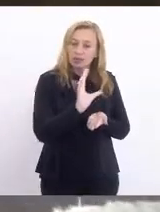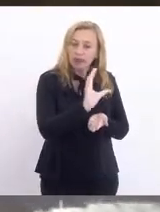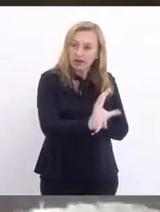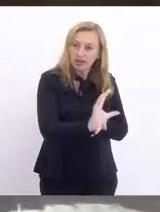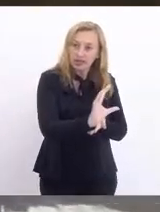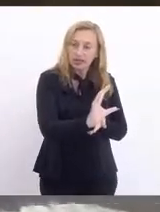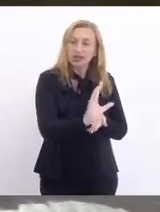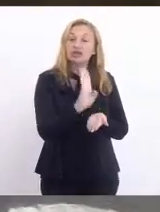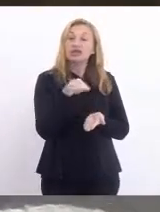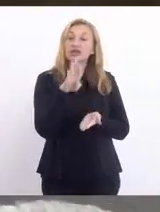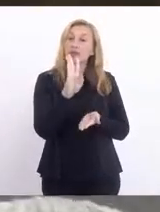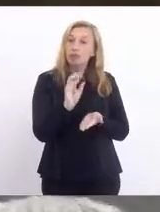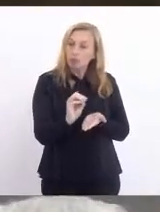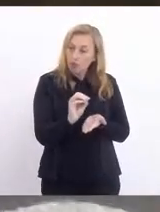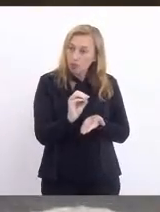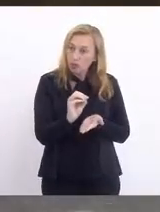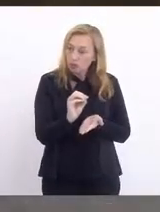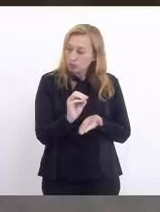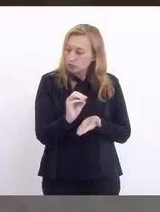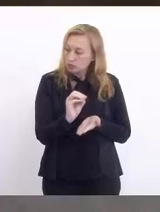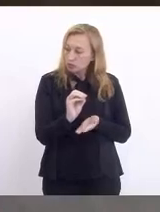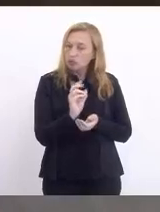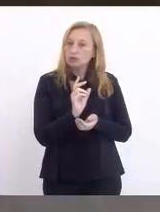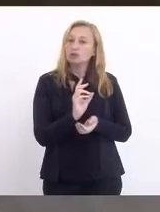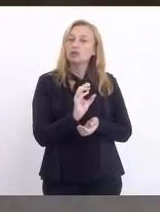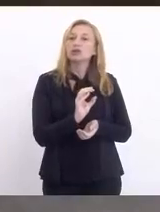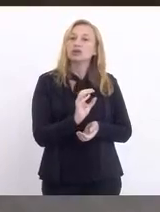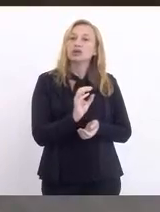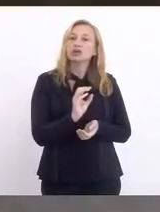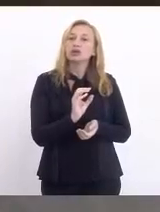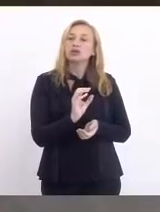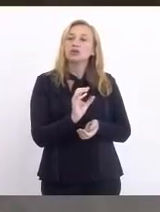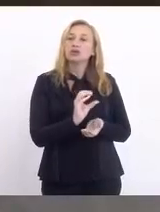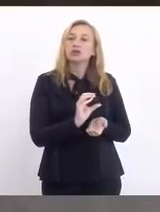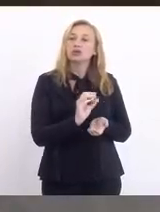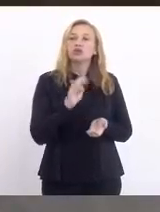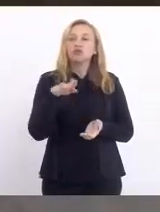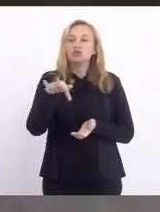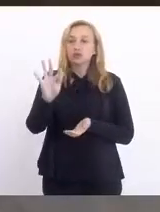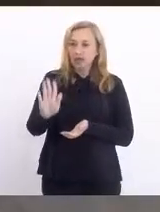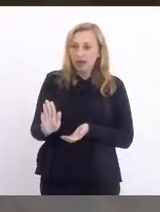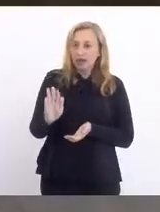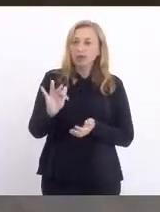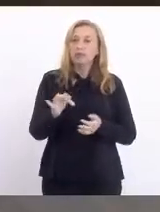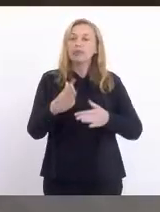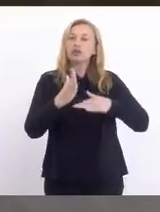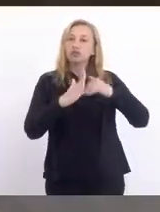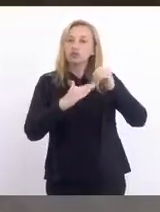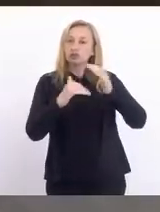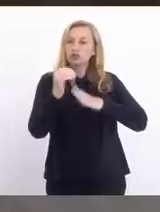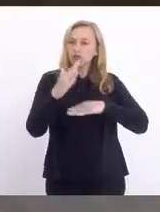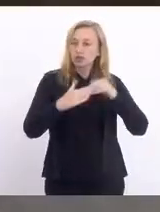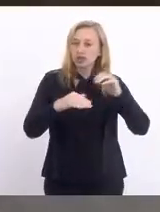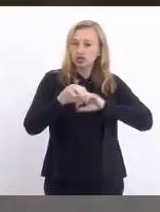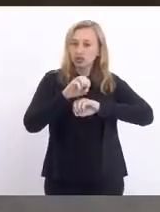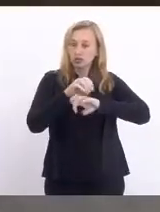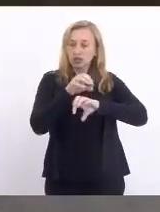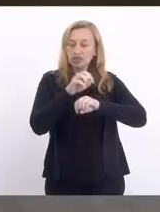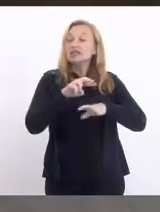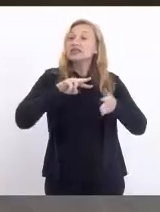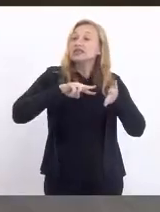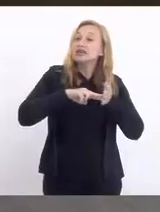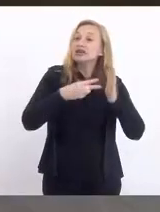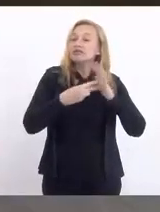e fará esse abono com recursos do fundeb para para rede para os professores O que